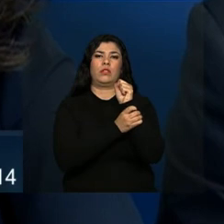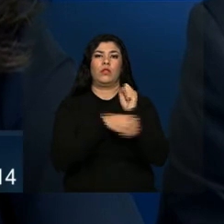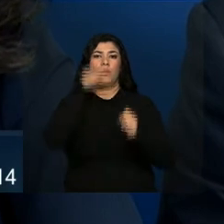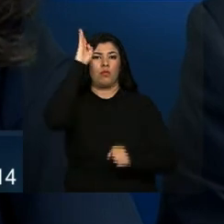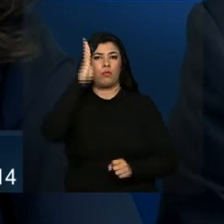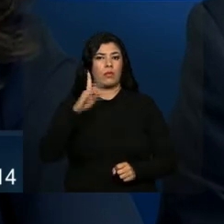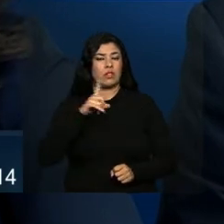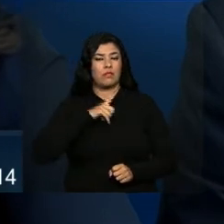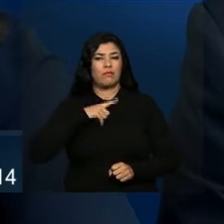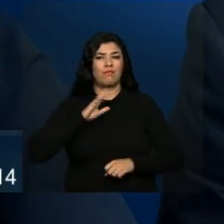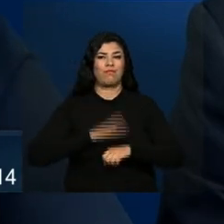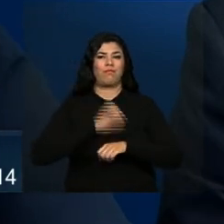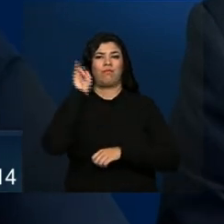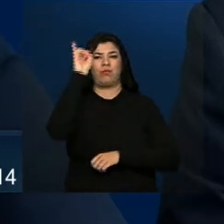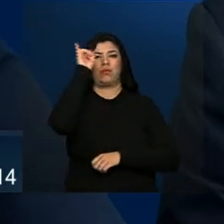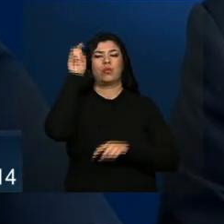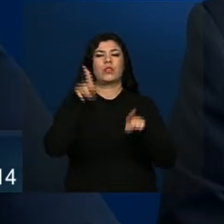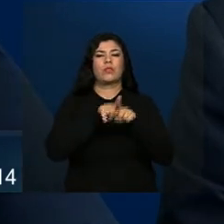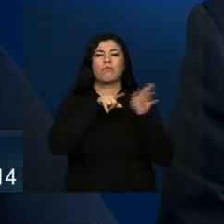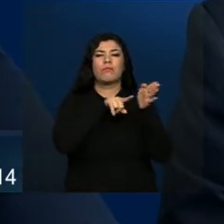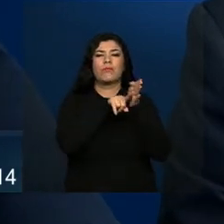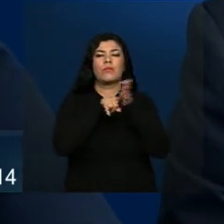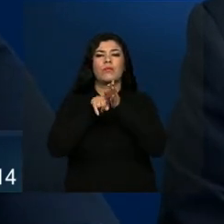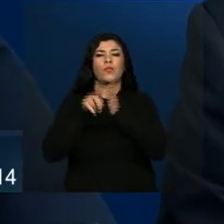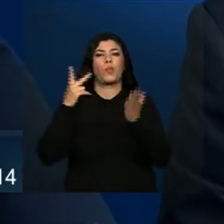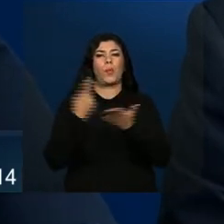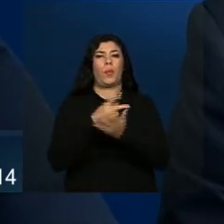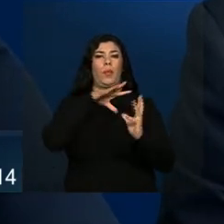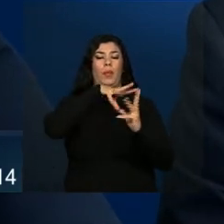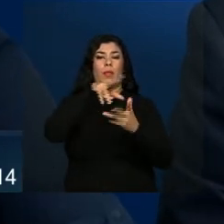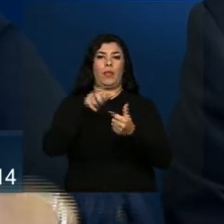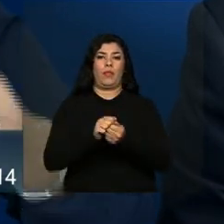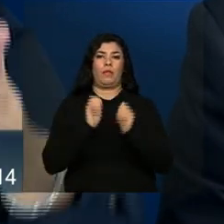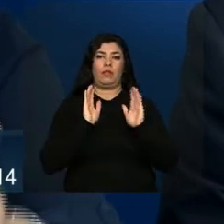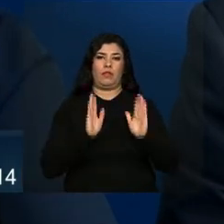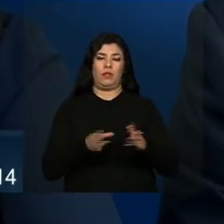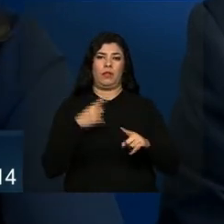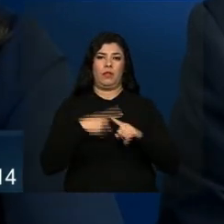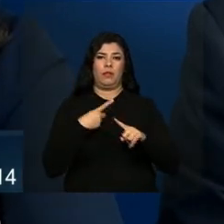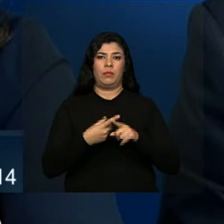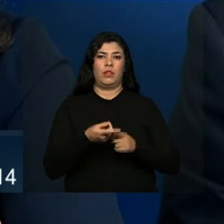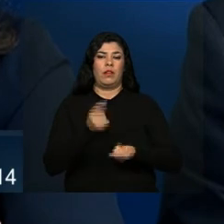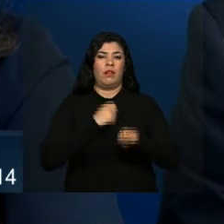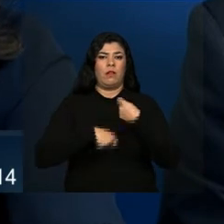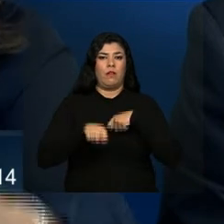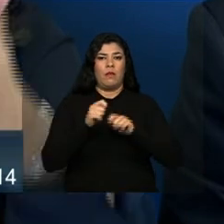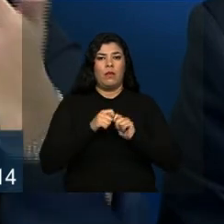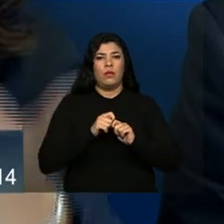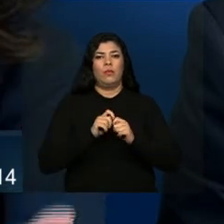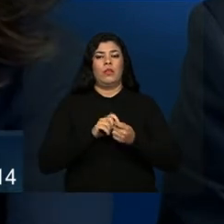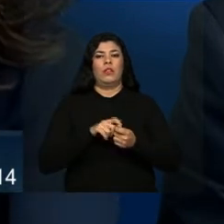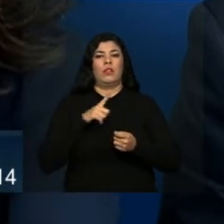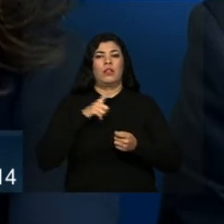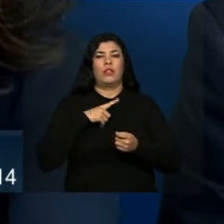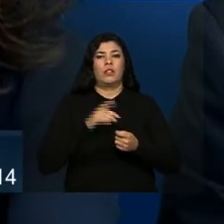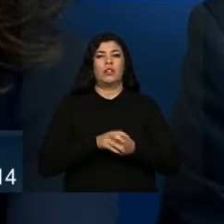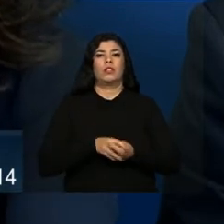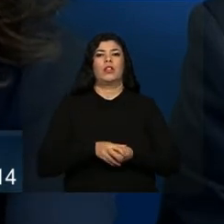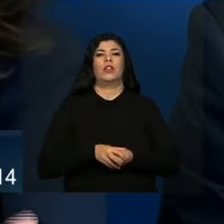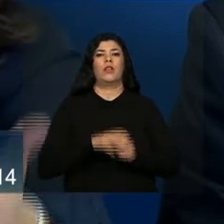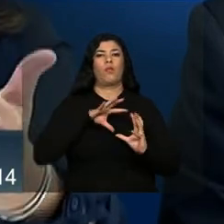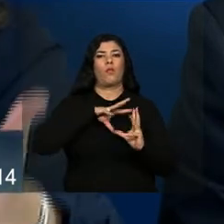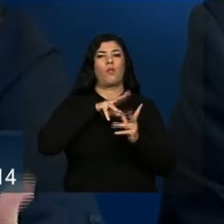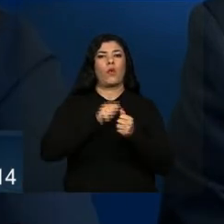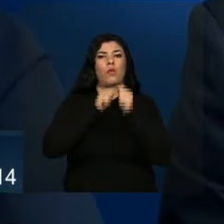eles na hora de pesquisar o que acontece no mundo porque a economia está globalizada os produtos são